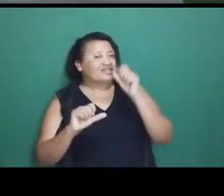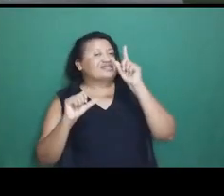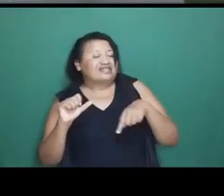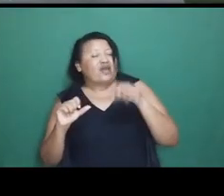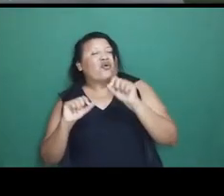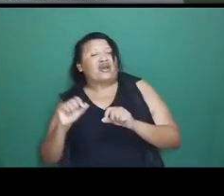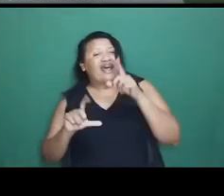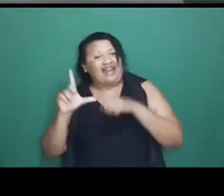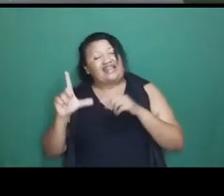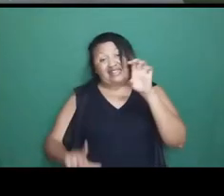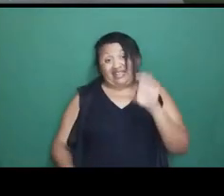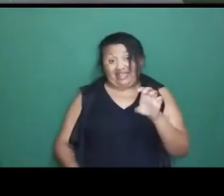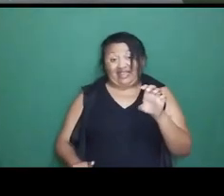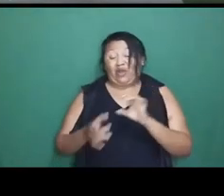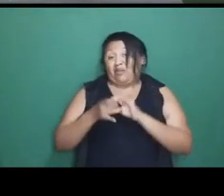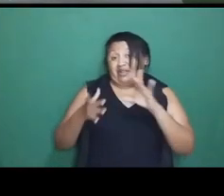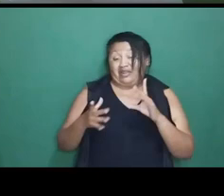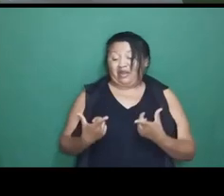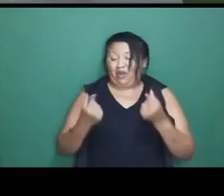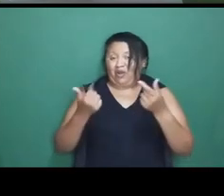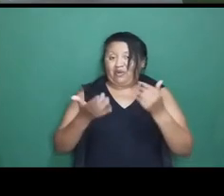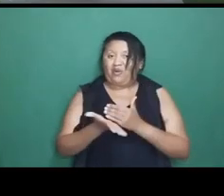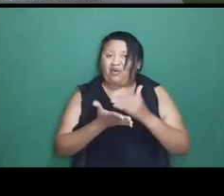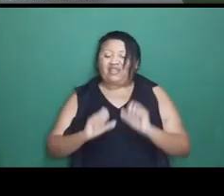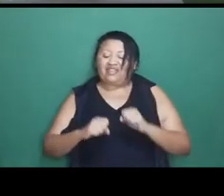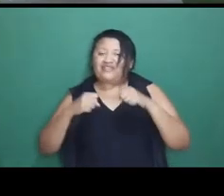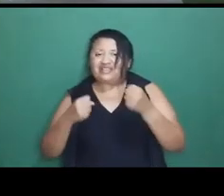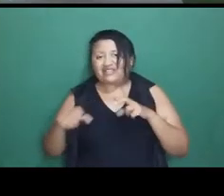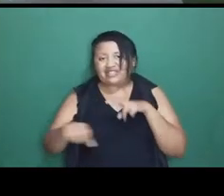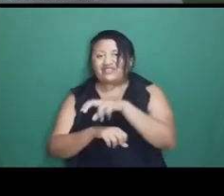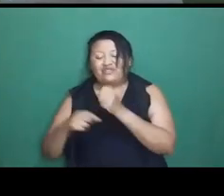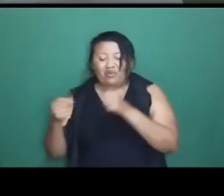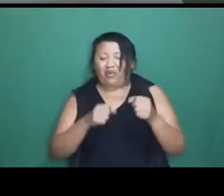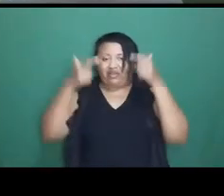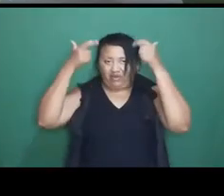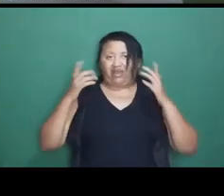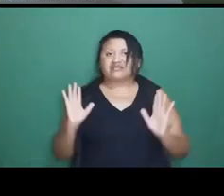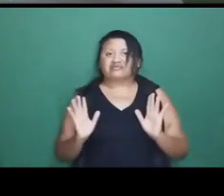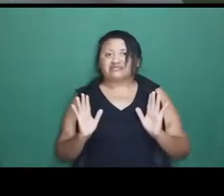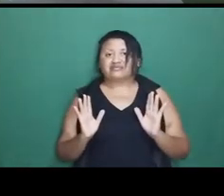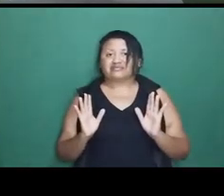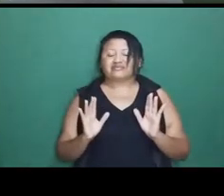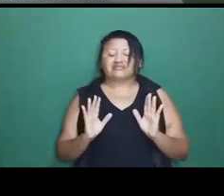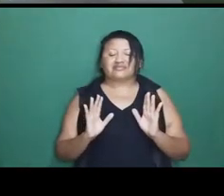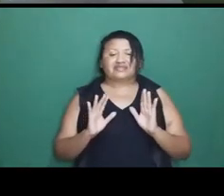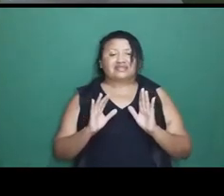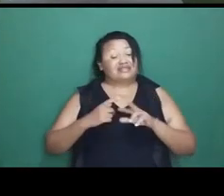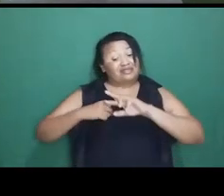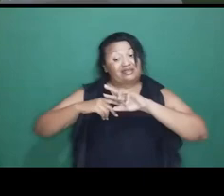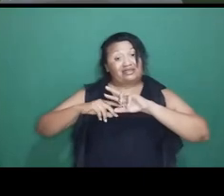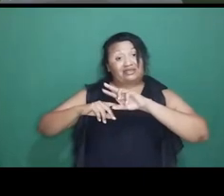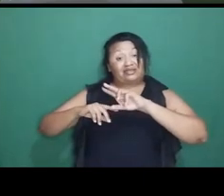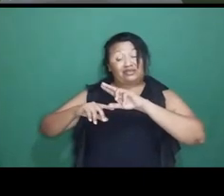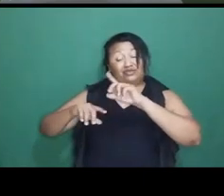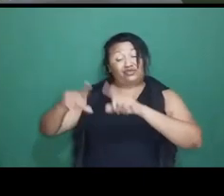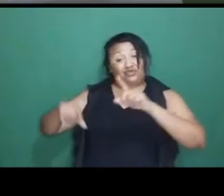liberalismo econômico inicialmente defendeu a intervenção do Poder do Rei nos negócios exercida